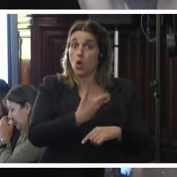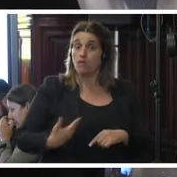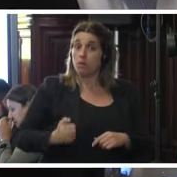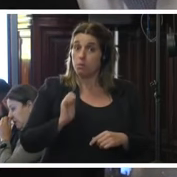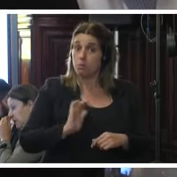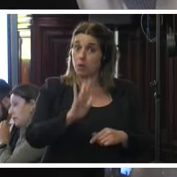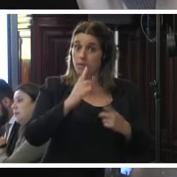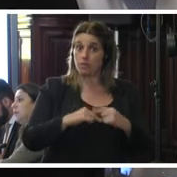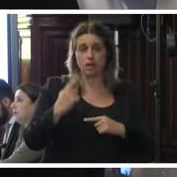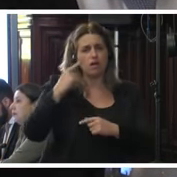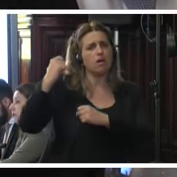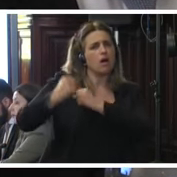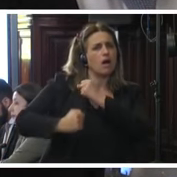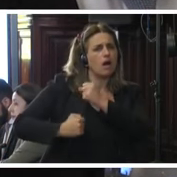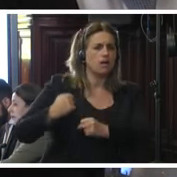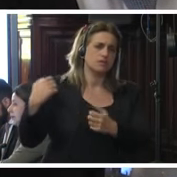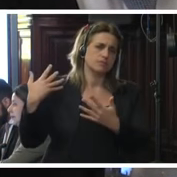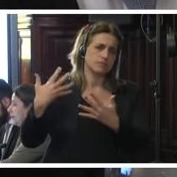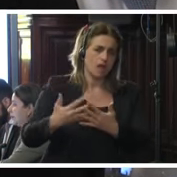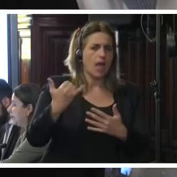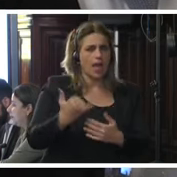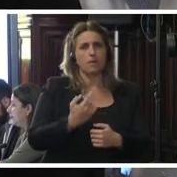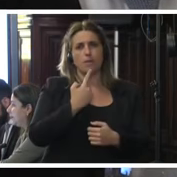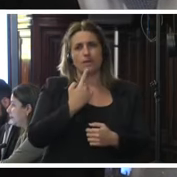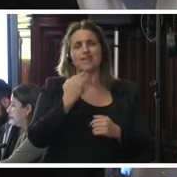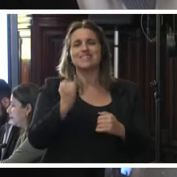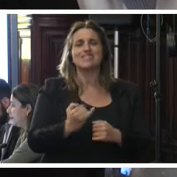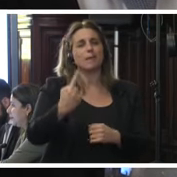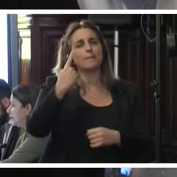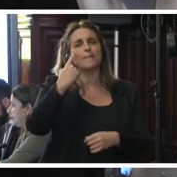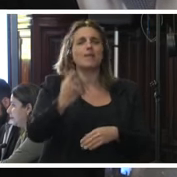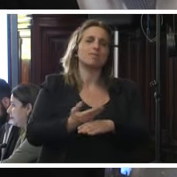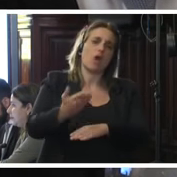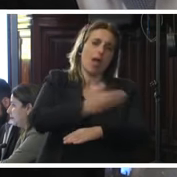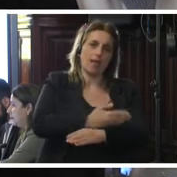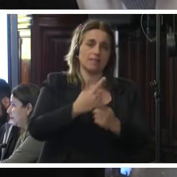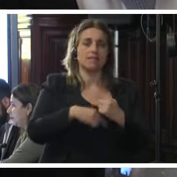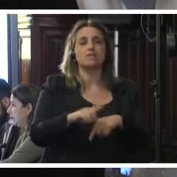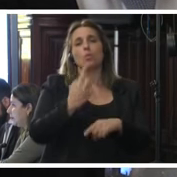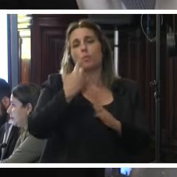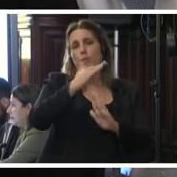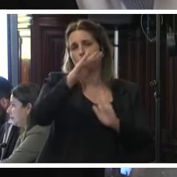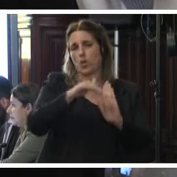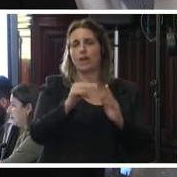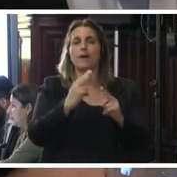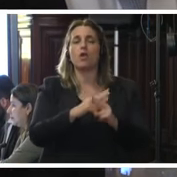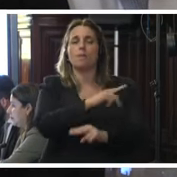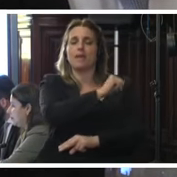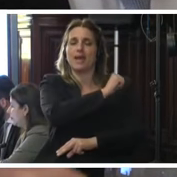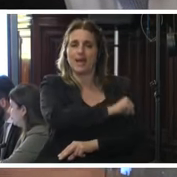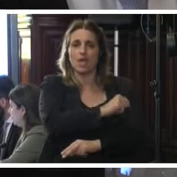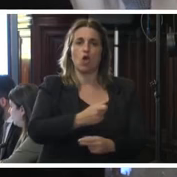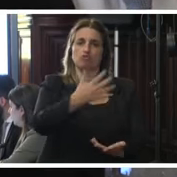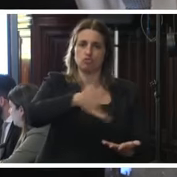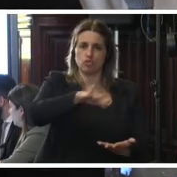implementou algumas políticas públicas preventivas, ao exemplo do Programa Rio Social, Programa Renda Melhor, Programa Renda Melhor